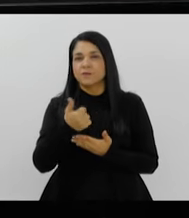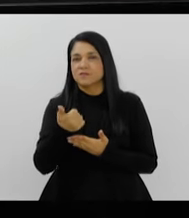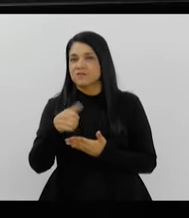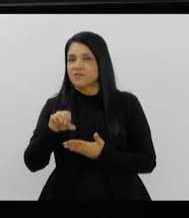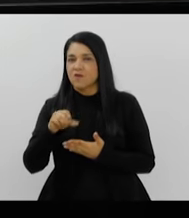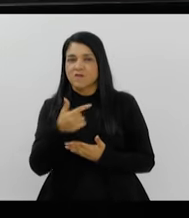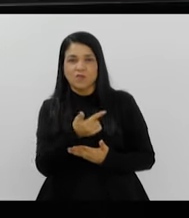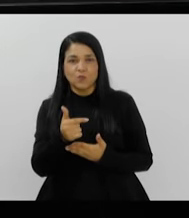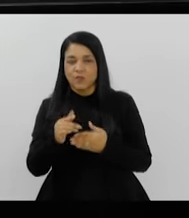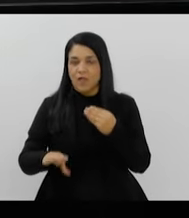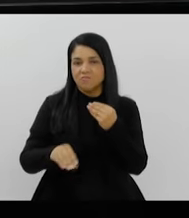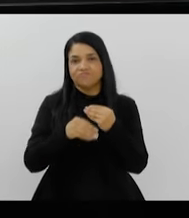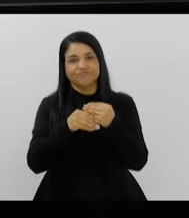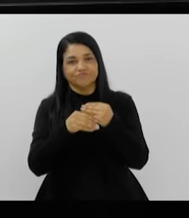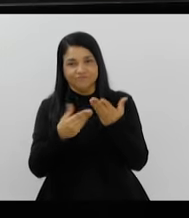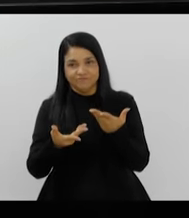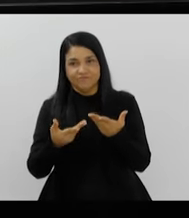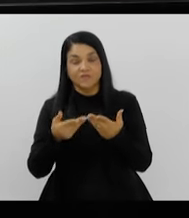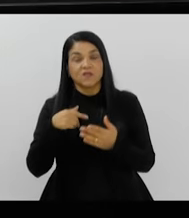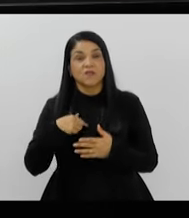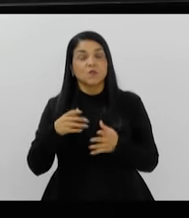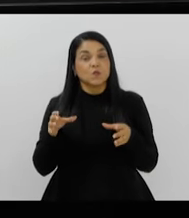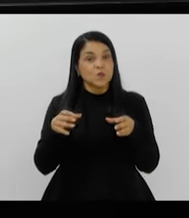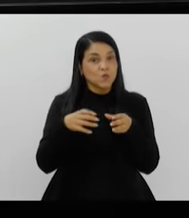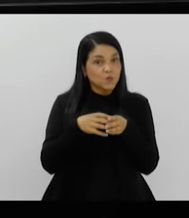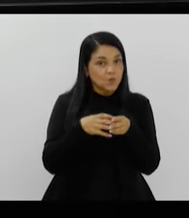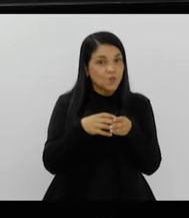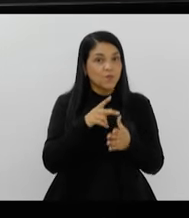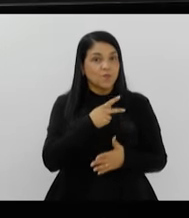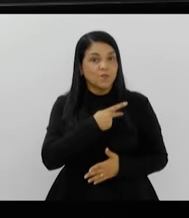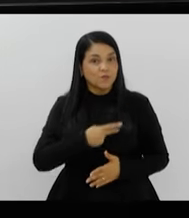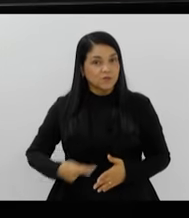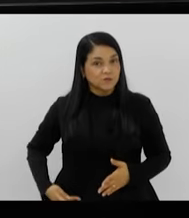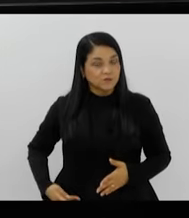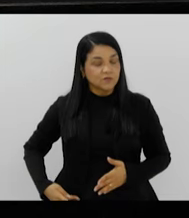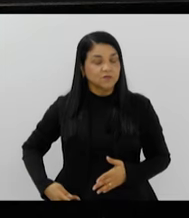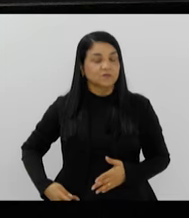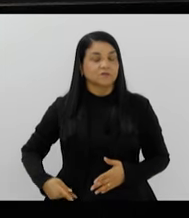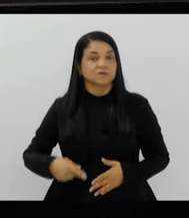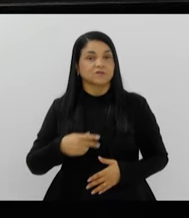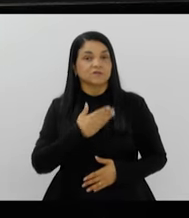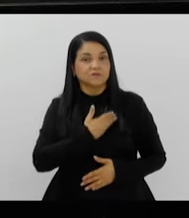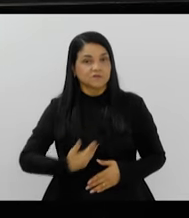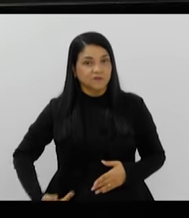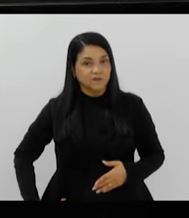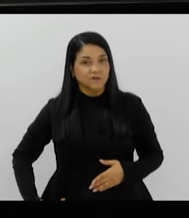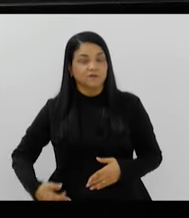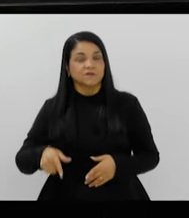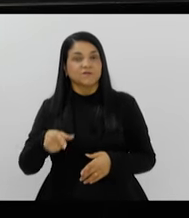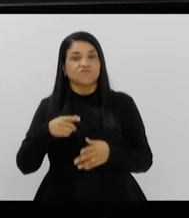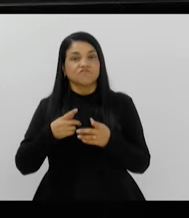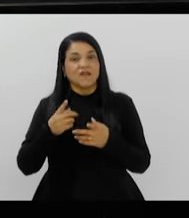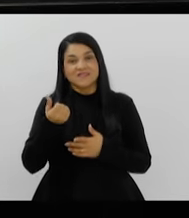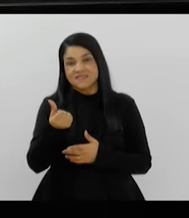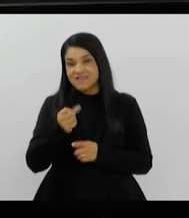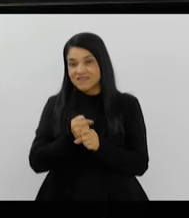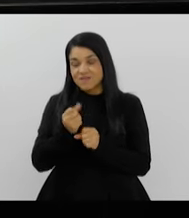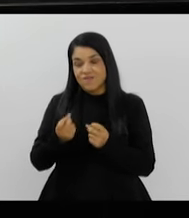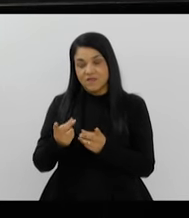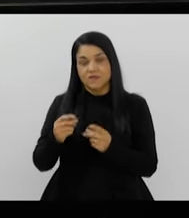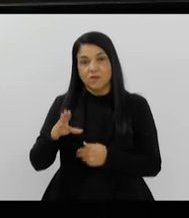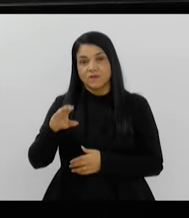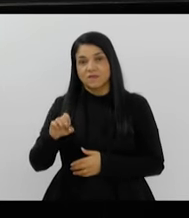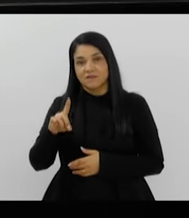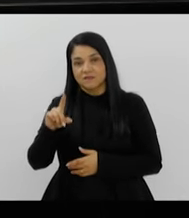E eu repito, esse grupo político que está no poder há 6 anos venderam a SEDAI. Os municípios da base